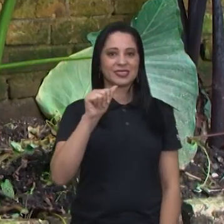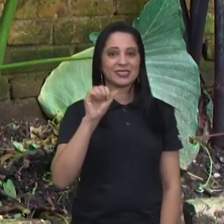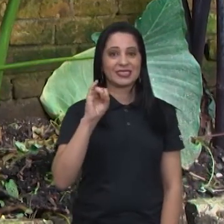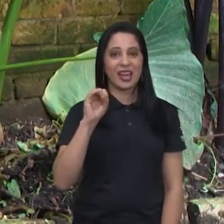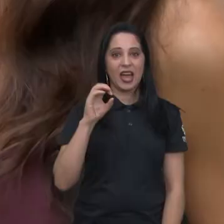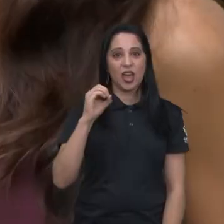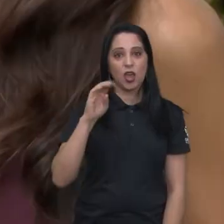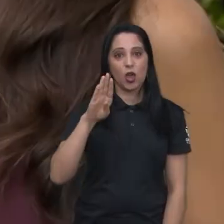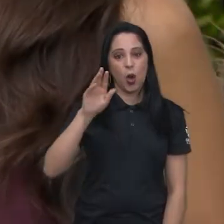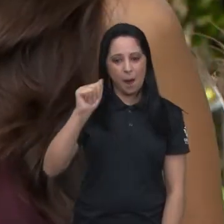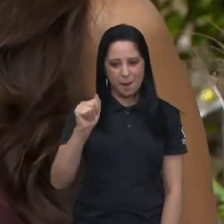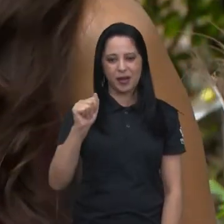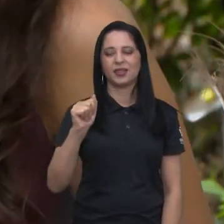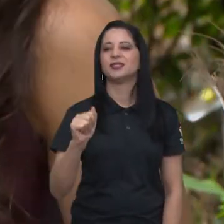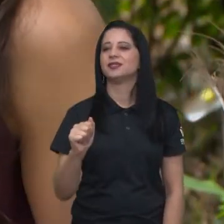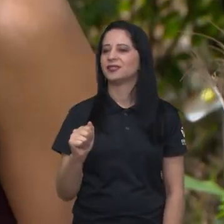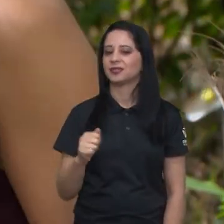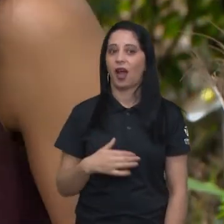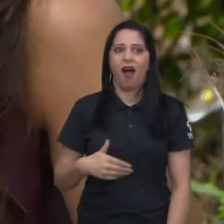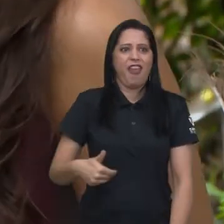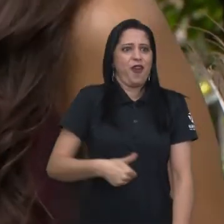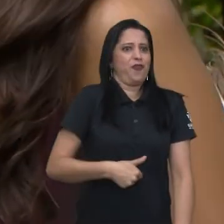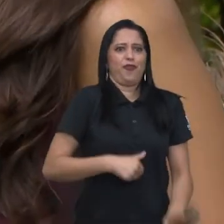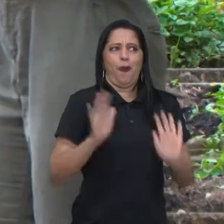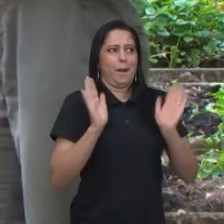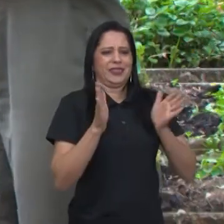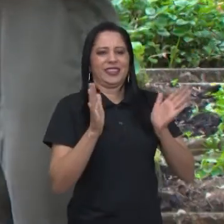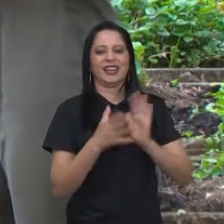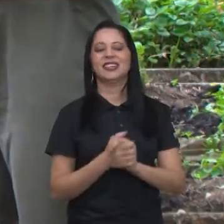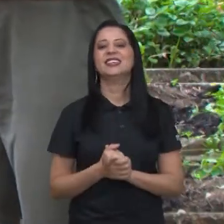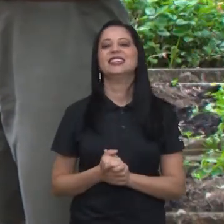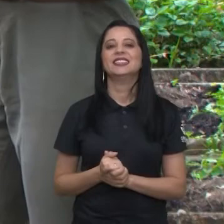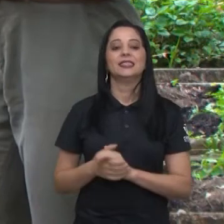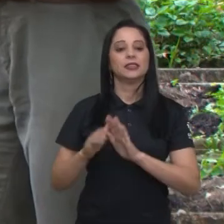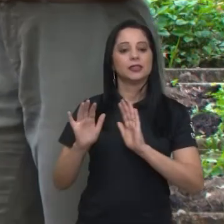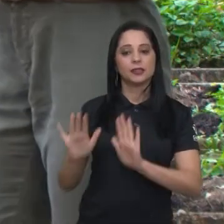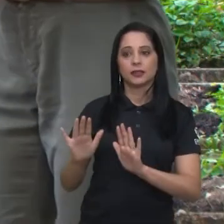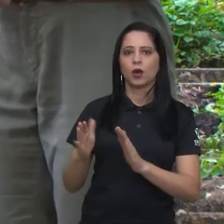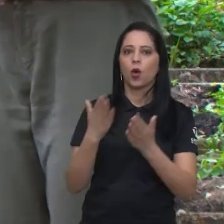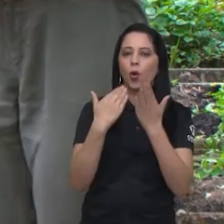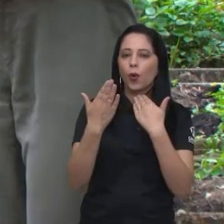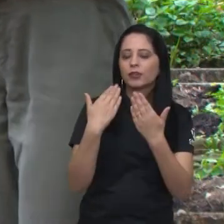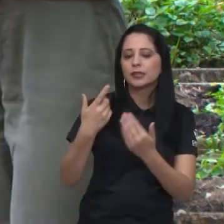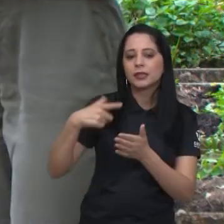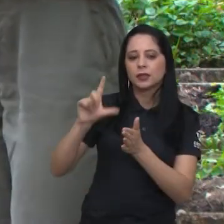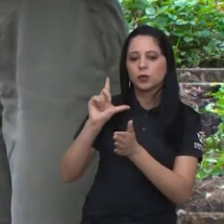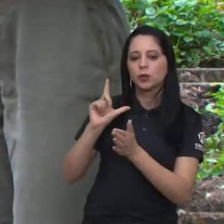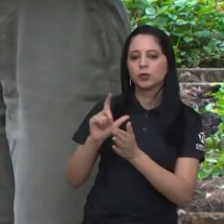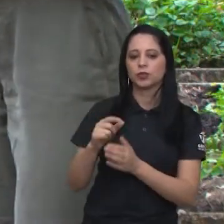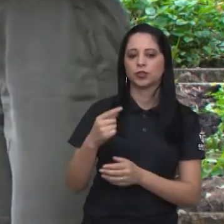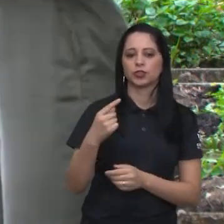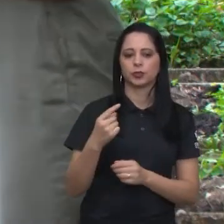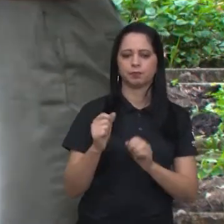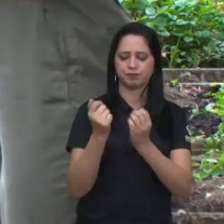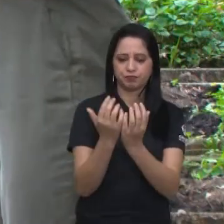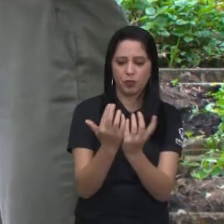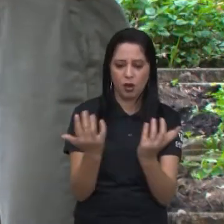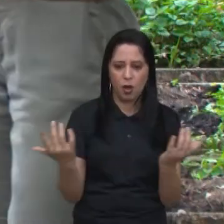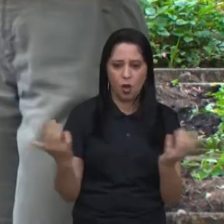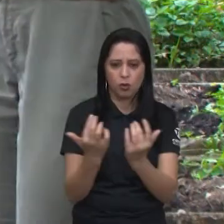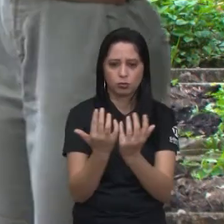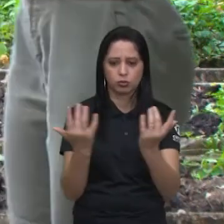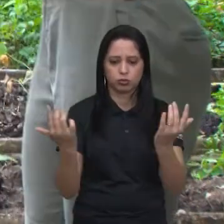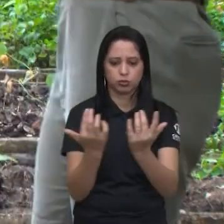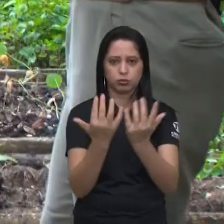nossos antepassados. Ai, meu Deus, já tá dando fome essa entrevista. Sim. A gente estava conversando aqui nos bastidores e aquela cerca ali atrás, gente, não é uma